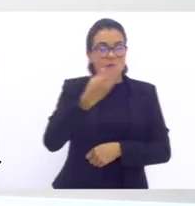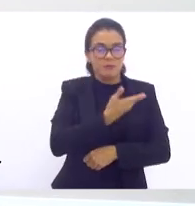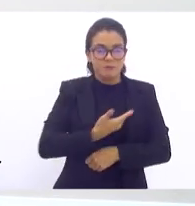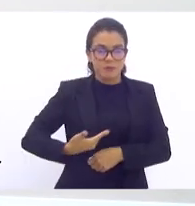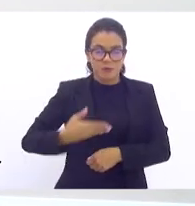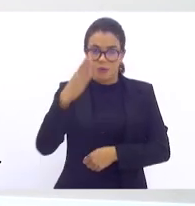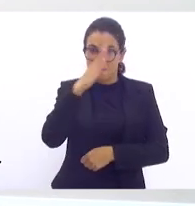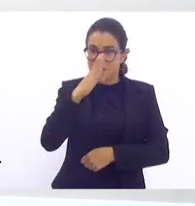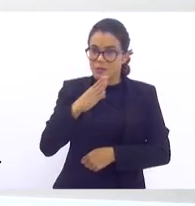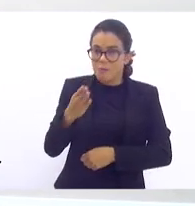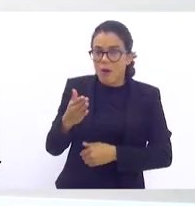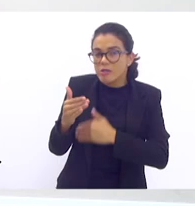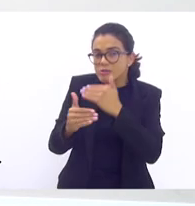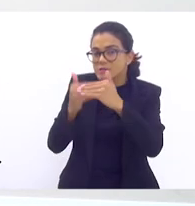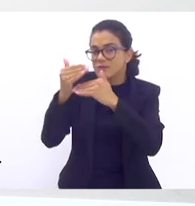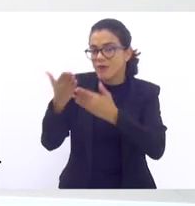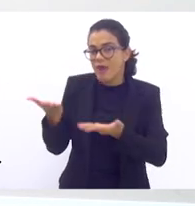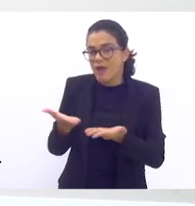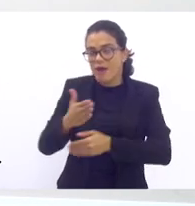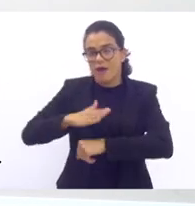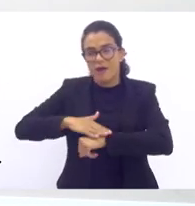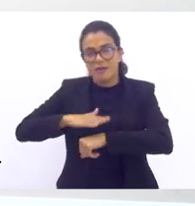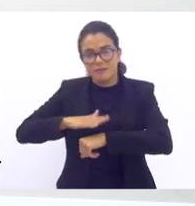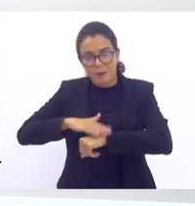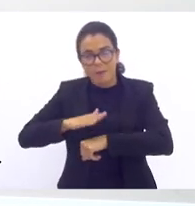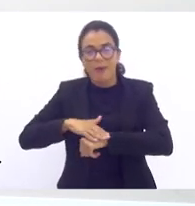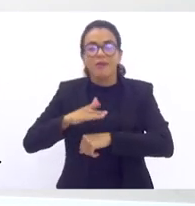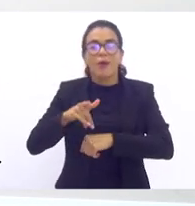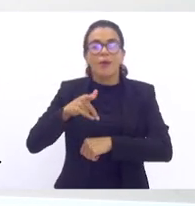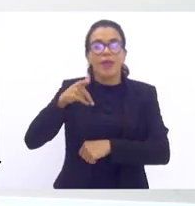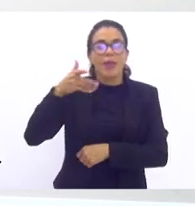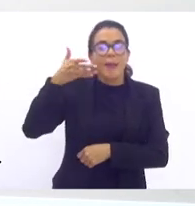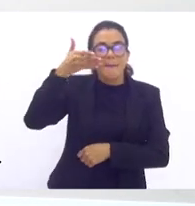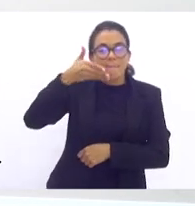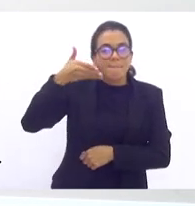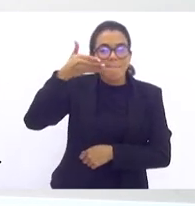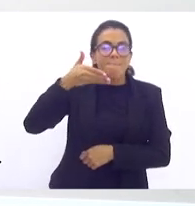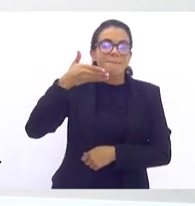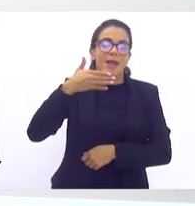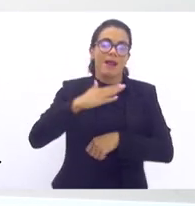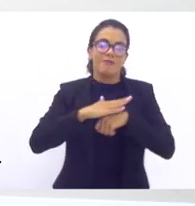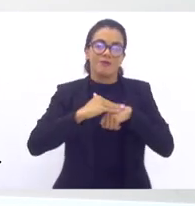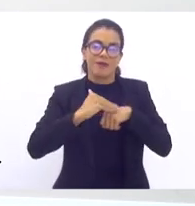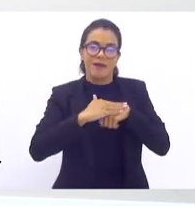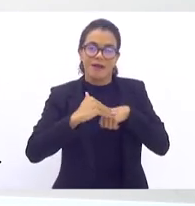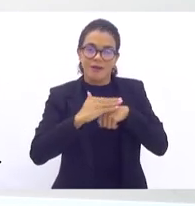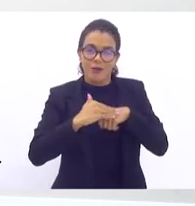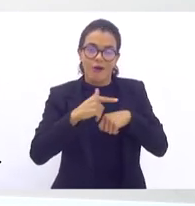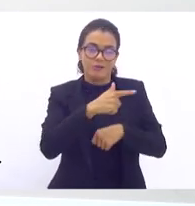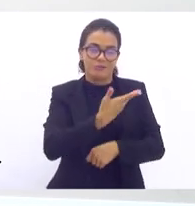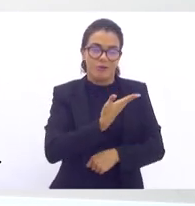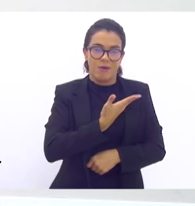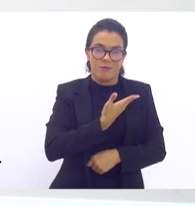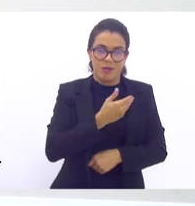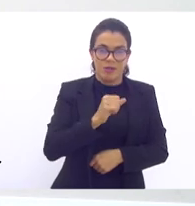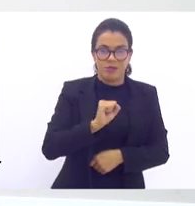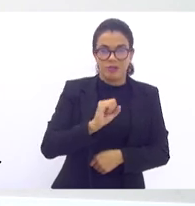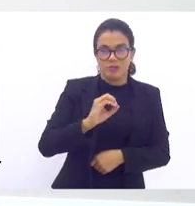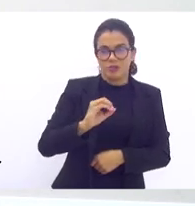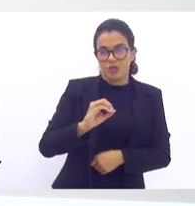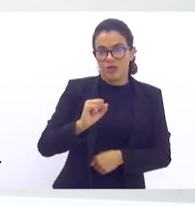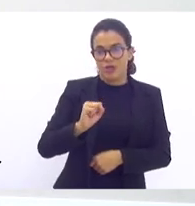que o Brasil pode desenvolver nesse momento né as palavras carinhosas do deputado software que é um grande amigo um